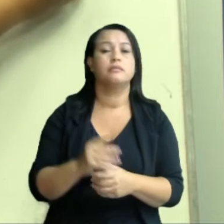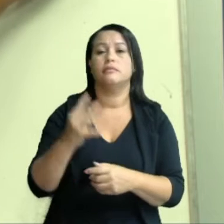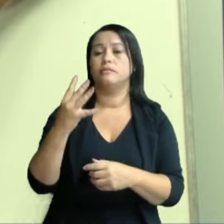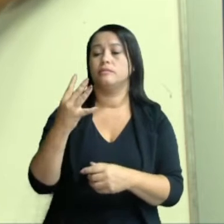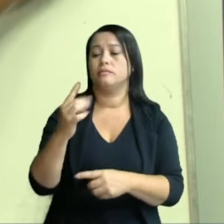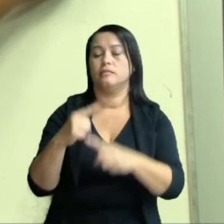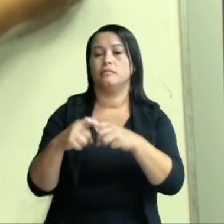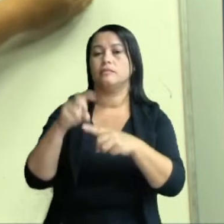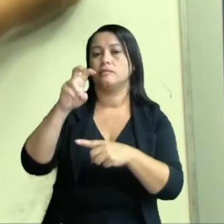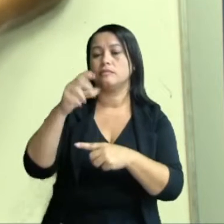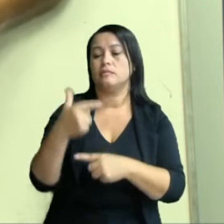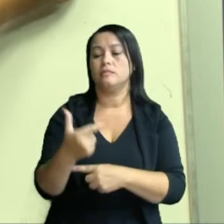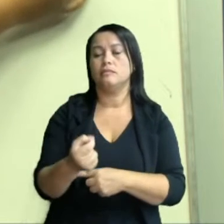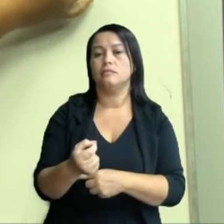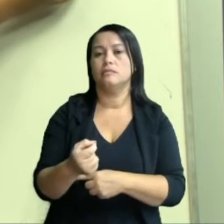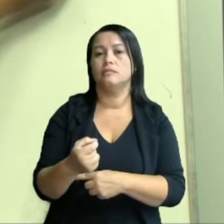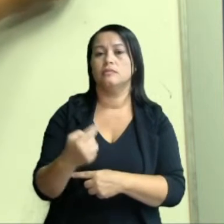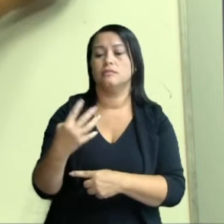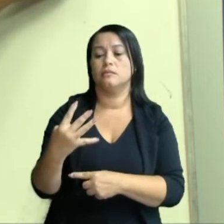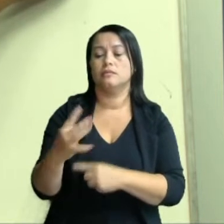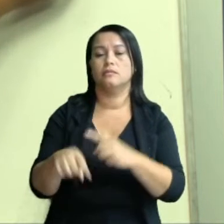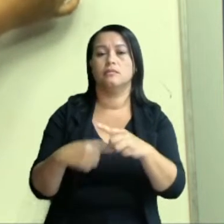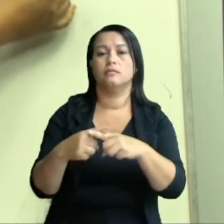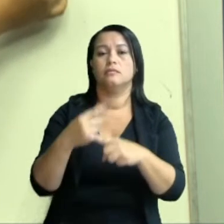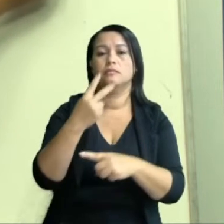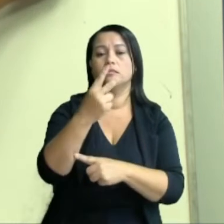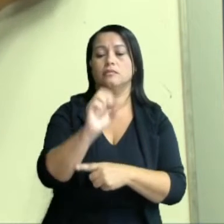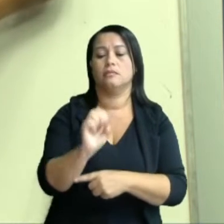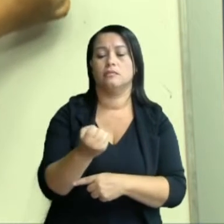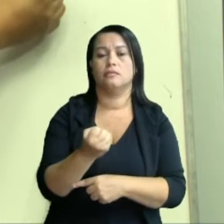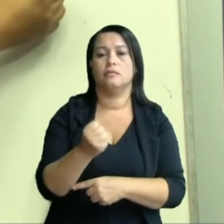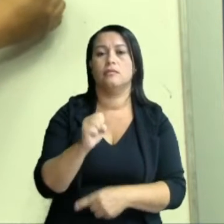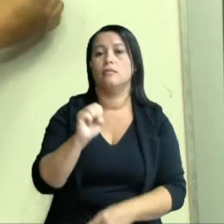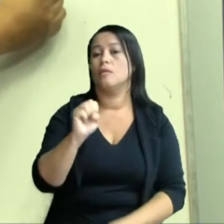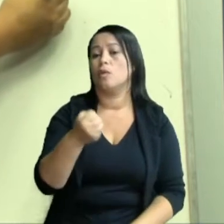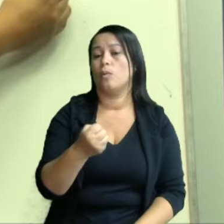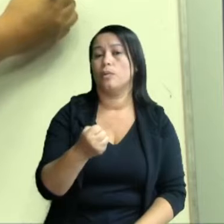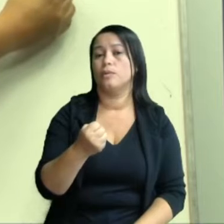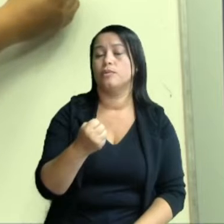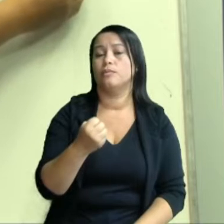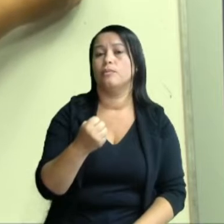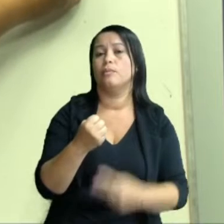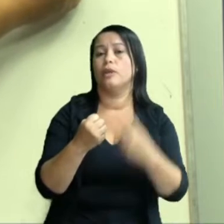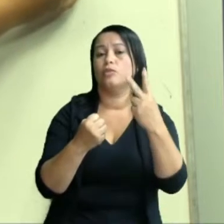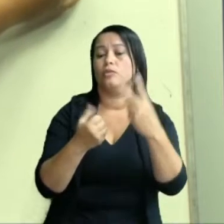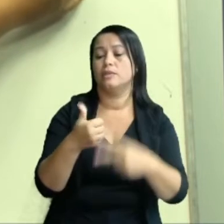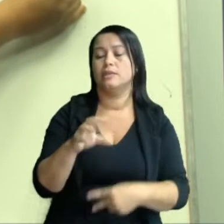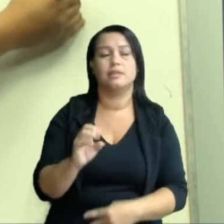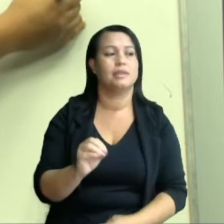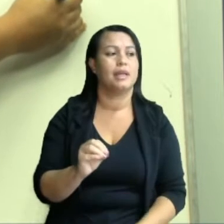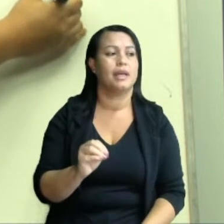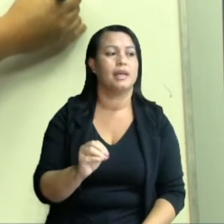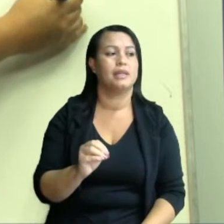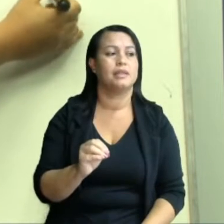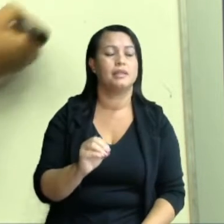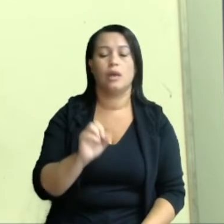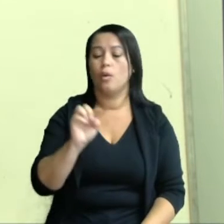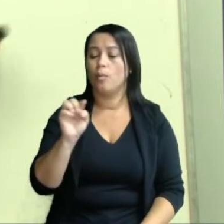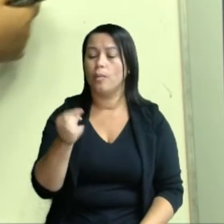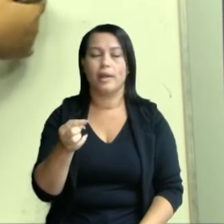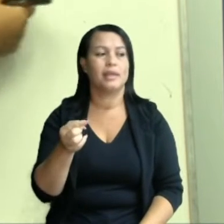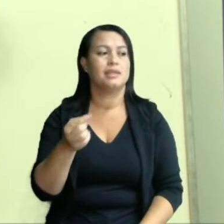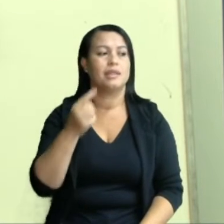vezes 5, 20. 4 vezes 2, 8. 8 mais 2, 10. Uma